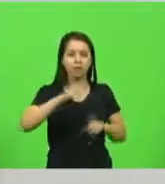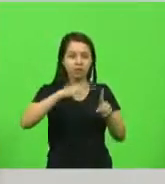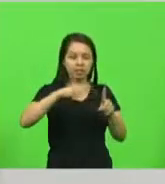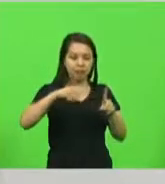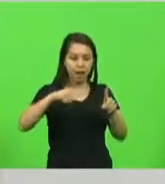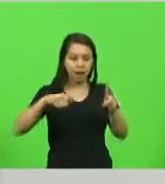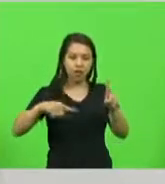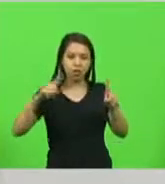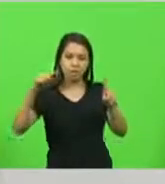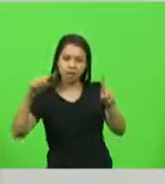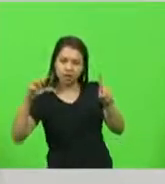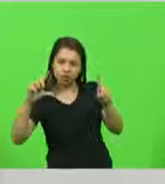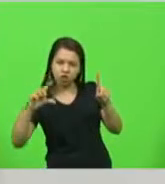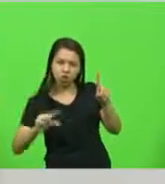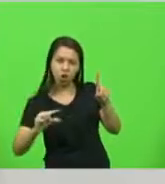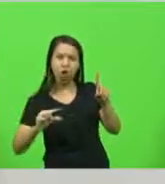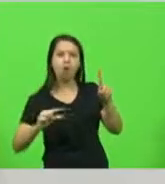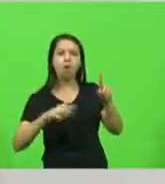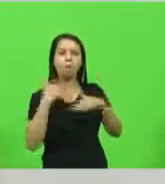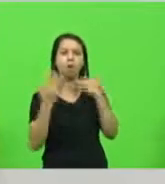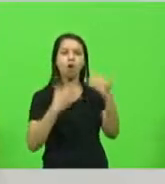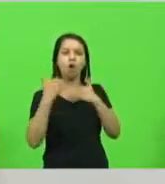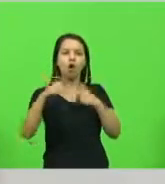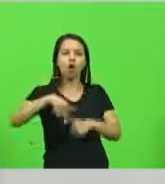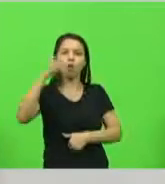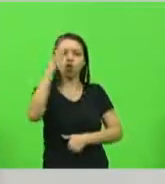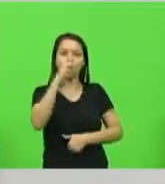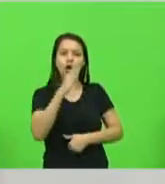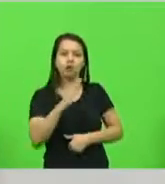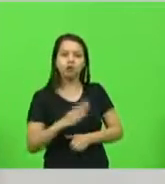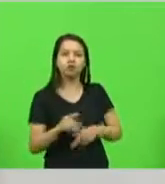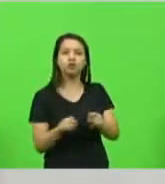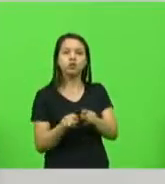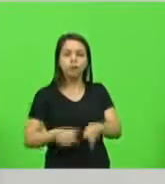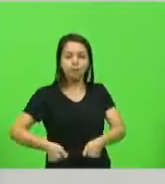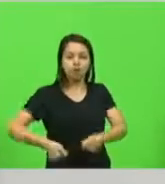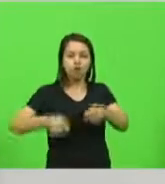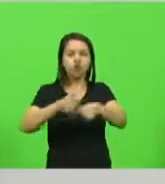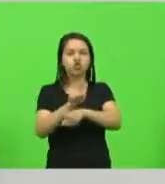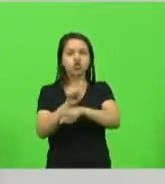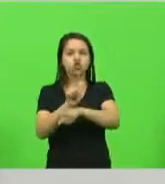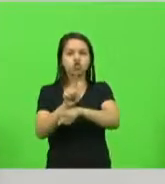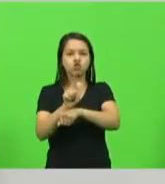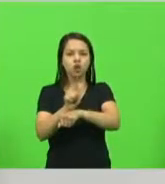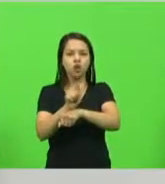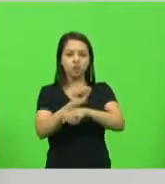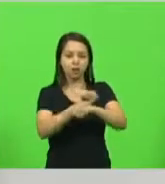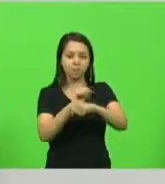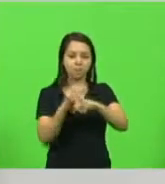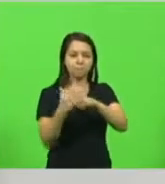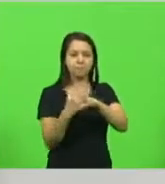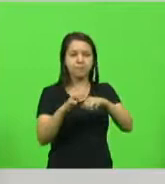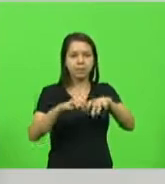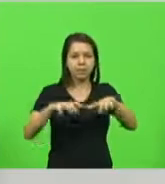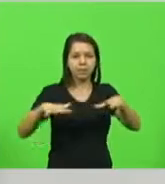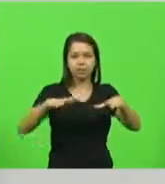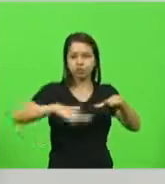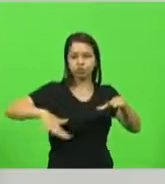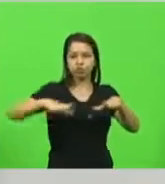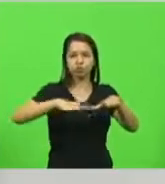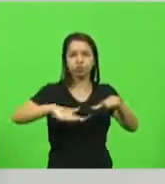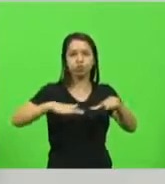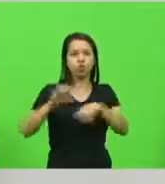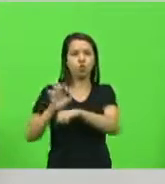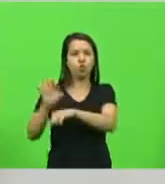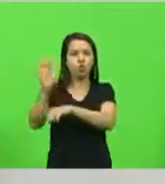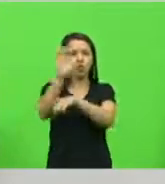país e uma das melhores gestões da pandemia dentre todos os estados brasileiros. Ao mesmo